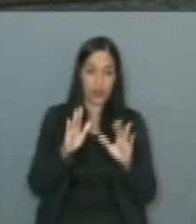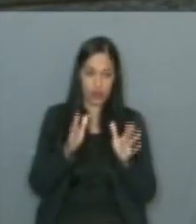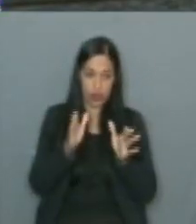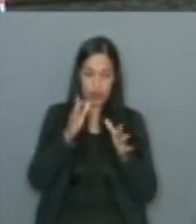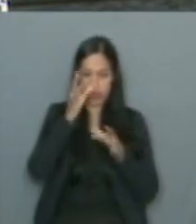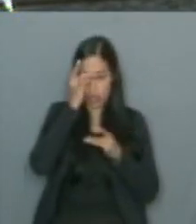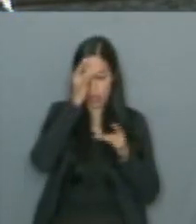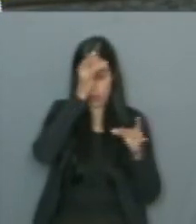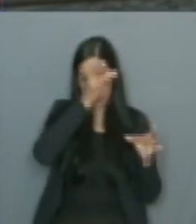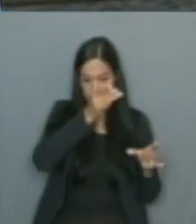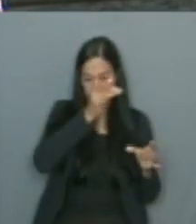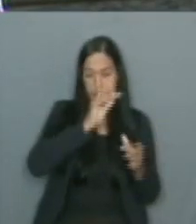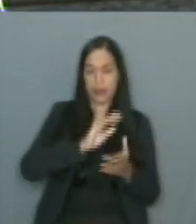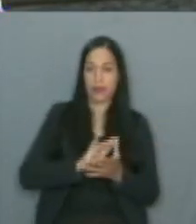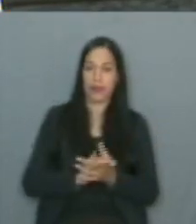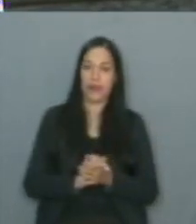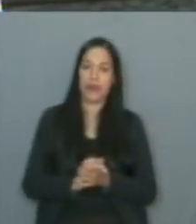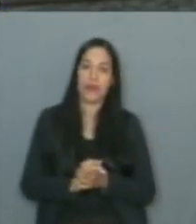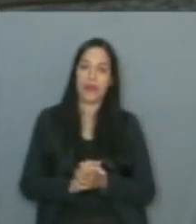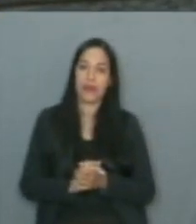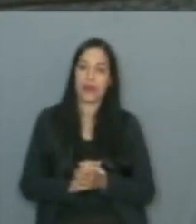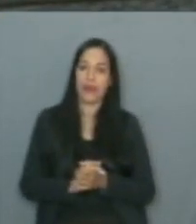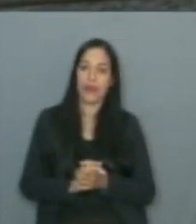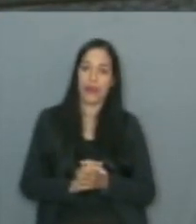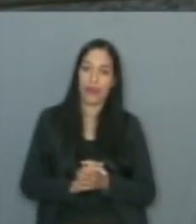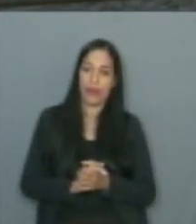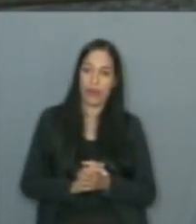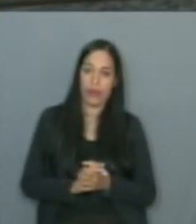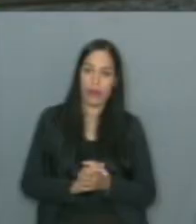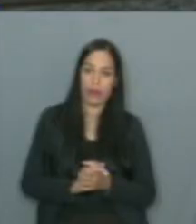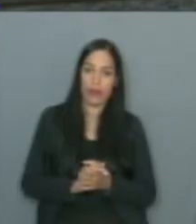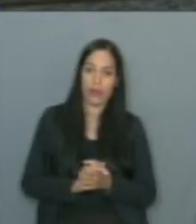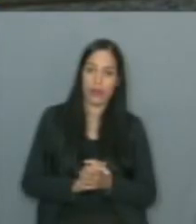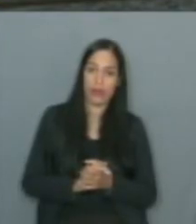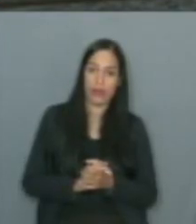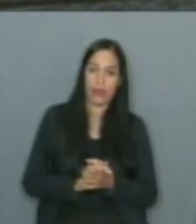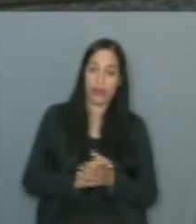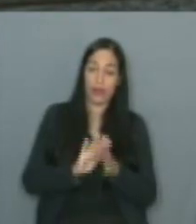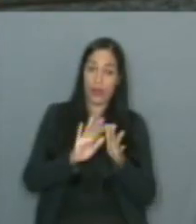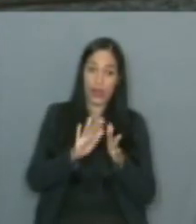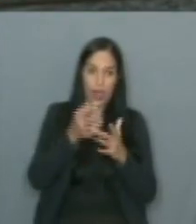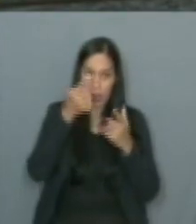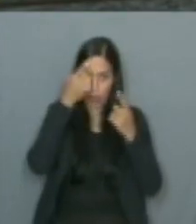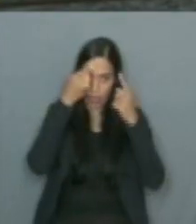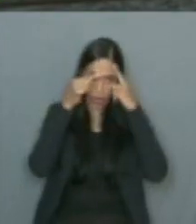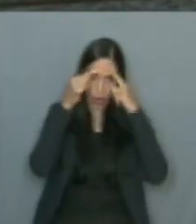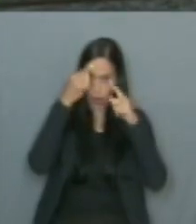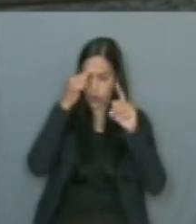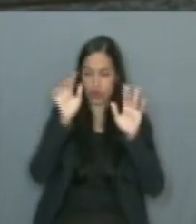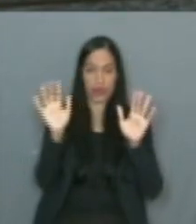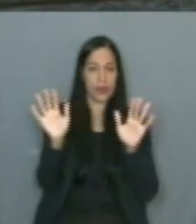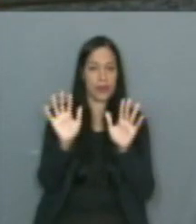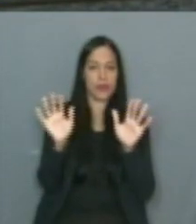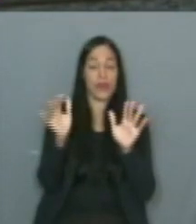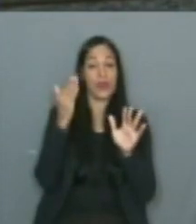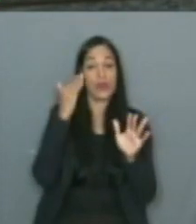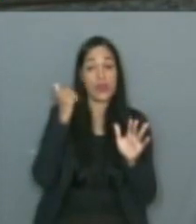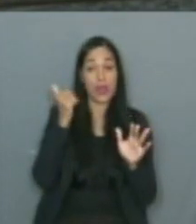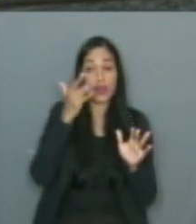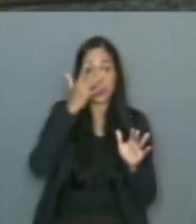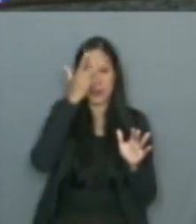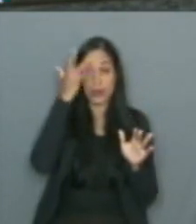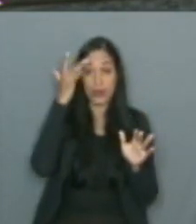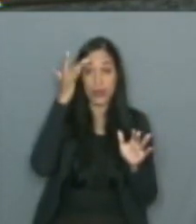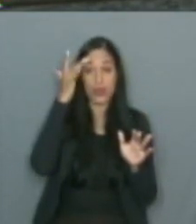meu querido? E como eu sei, e isso não é viés ideológico, que as pessoas que têm